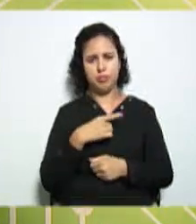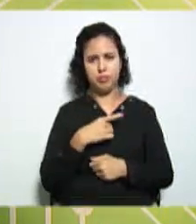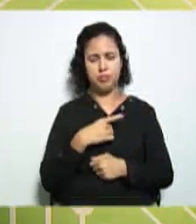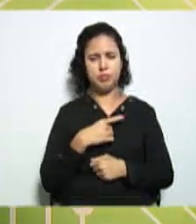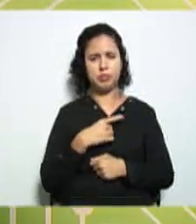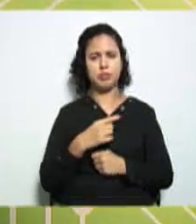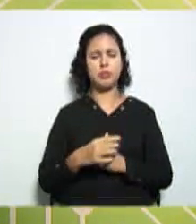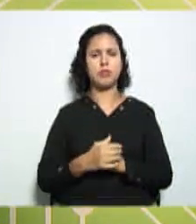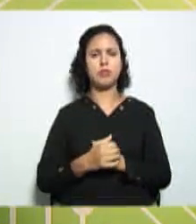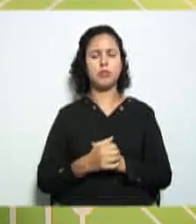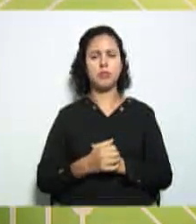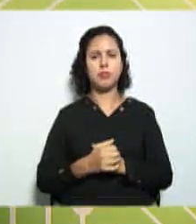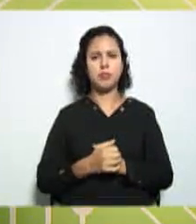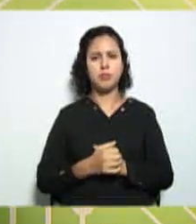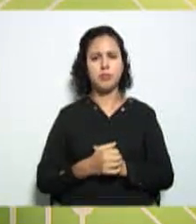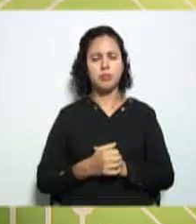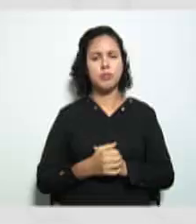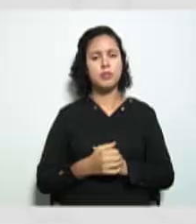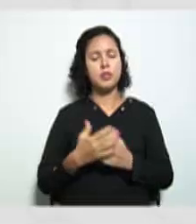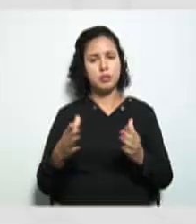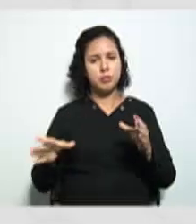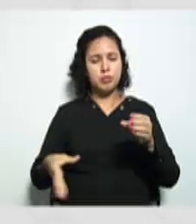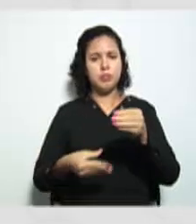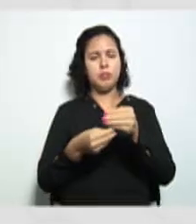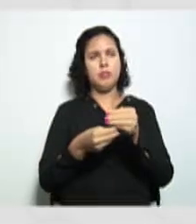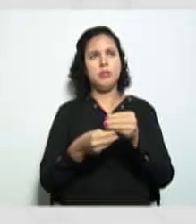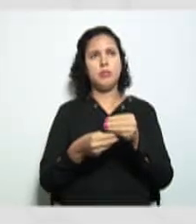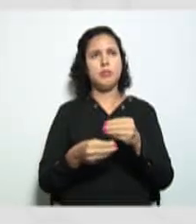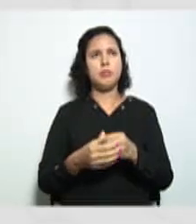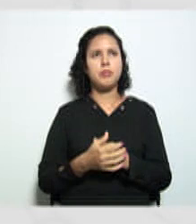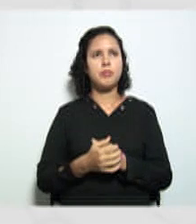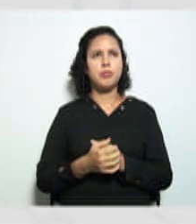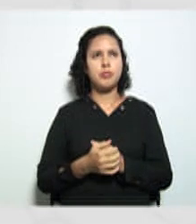corrigindo aí a questão, né, só complementando, nós temos aqui, olha,